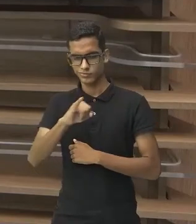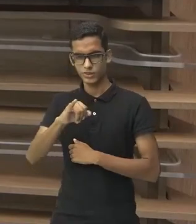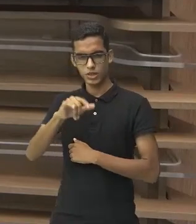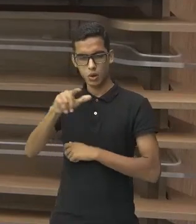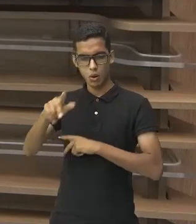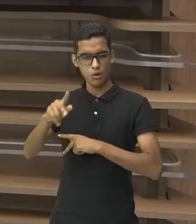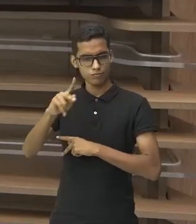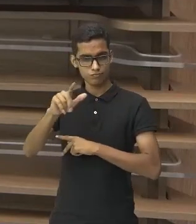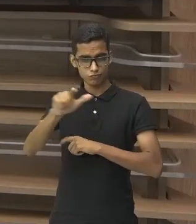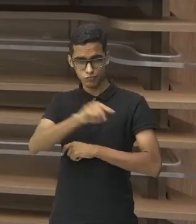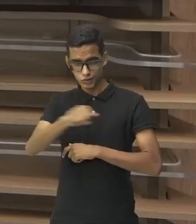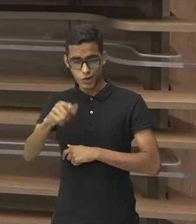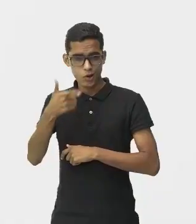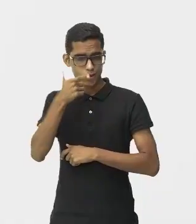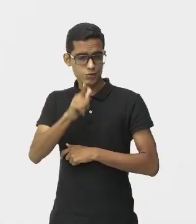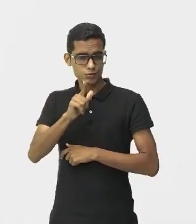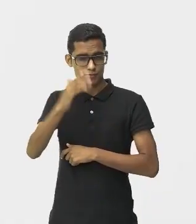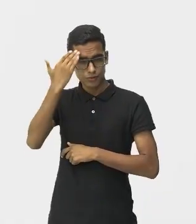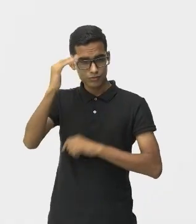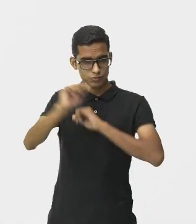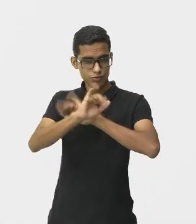e acertar de forma correta a questão.